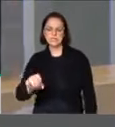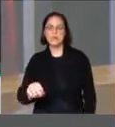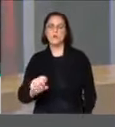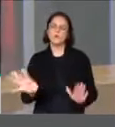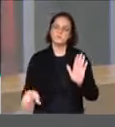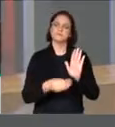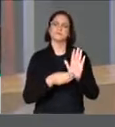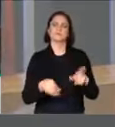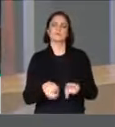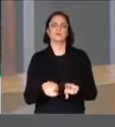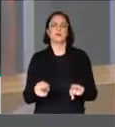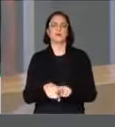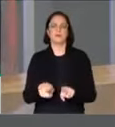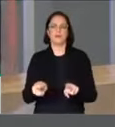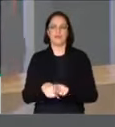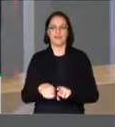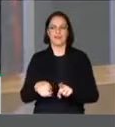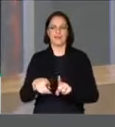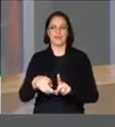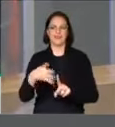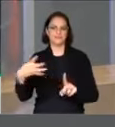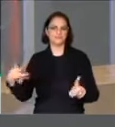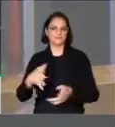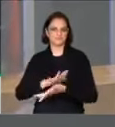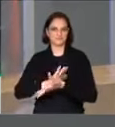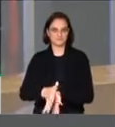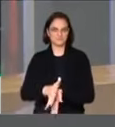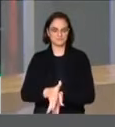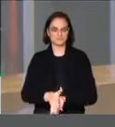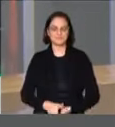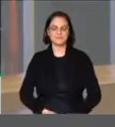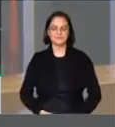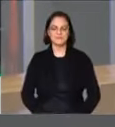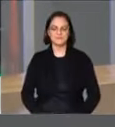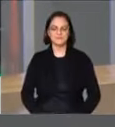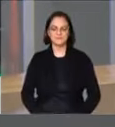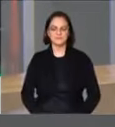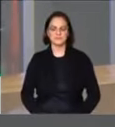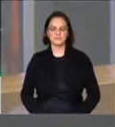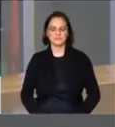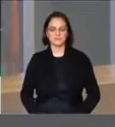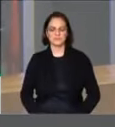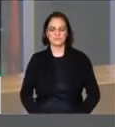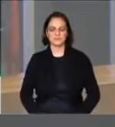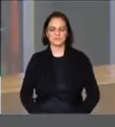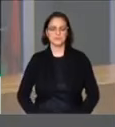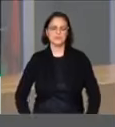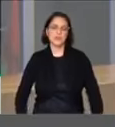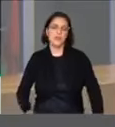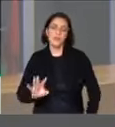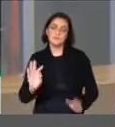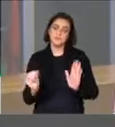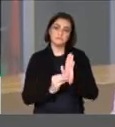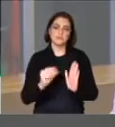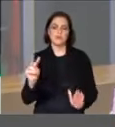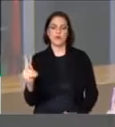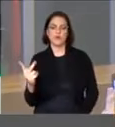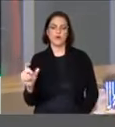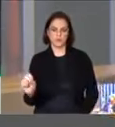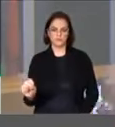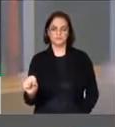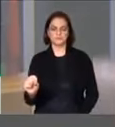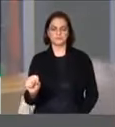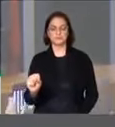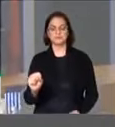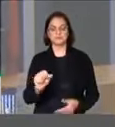Hoje a gente coloca todas as formas de discriminação dentro dela. E referendada pelo STF agora, de que